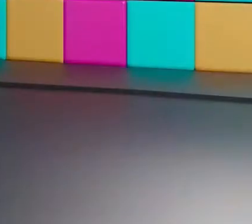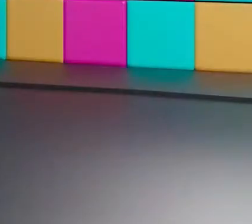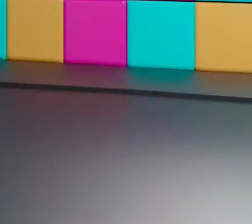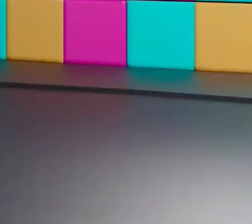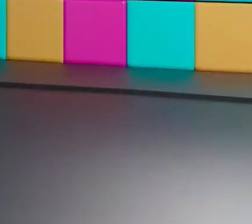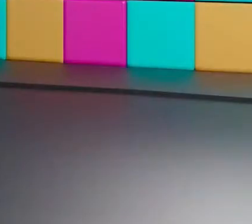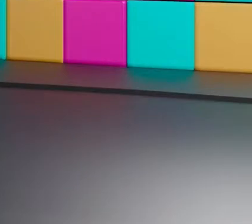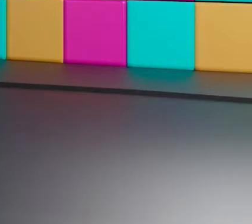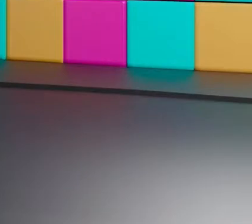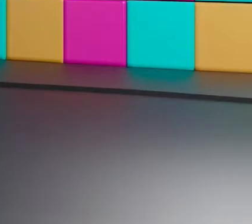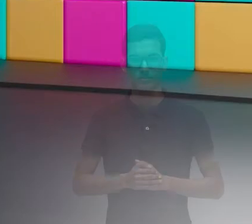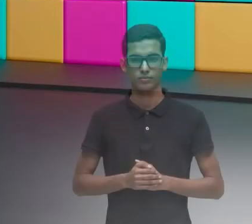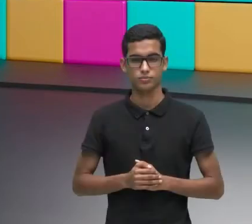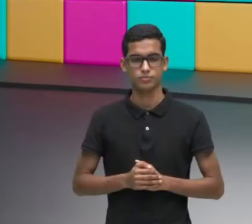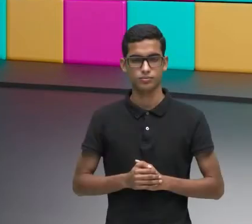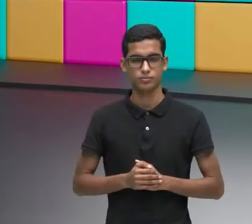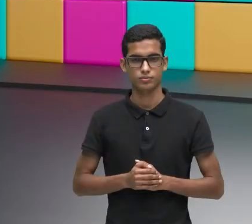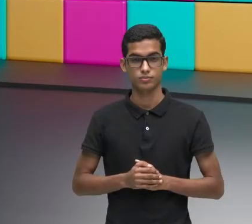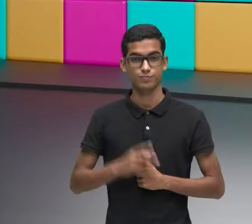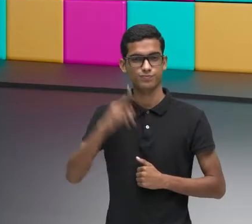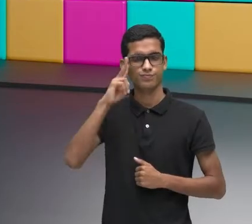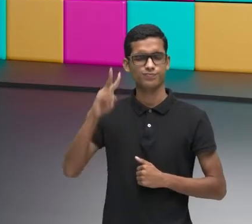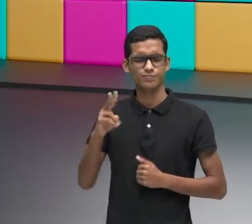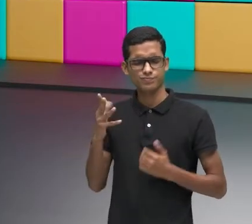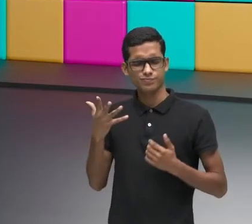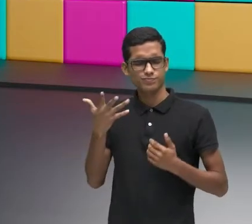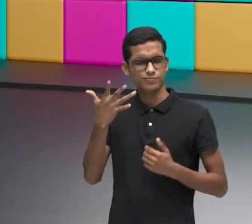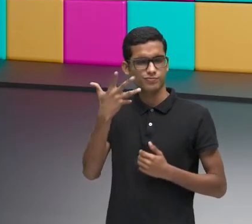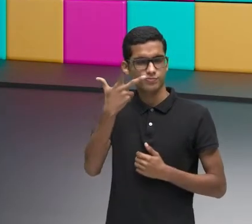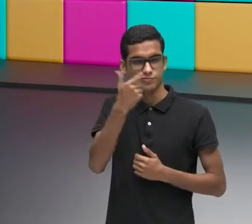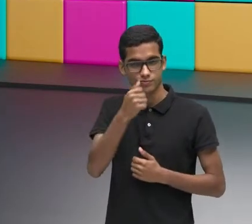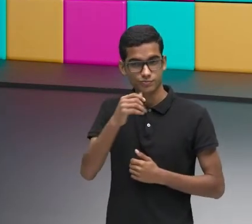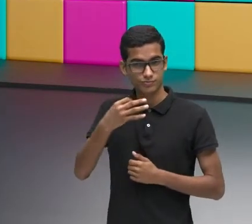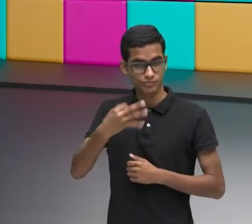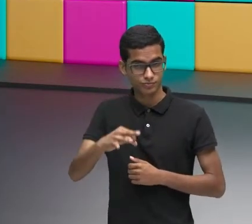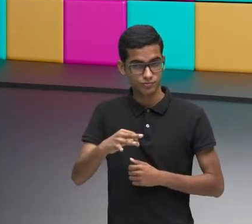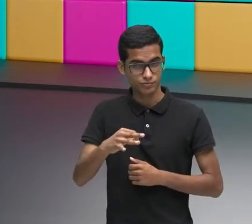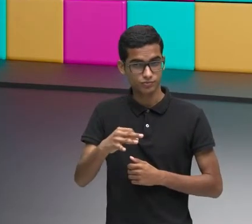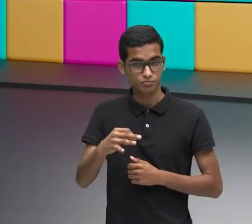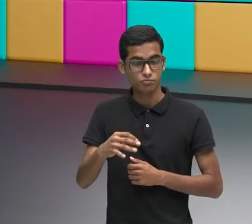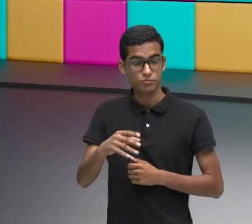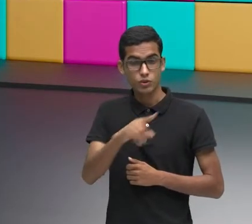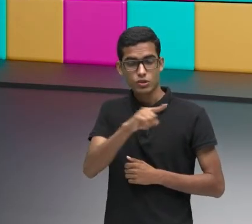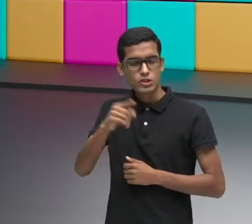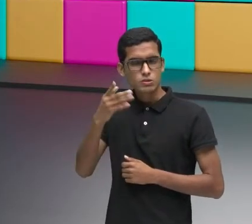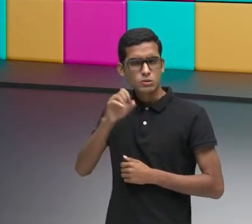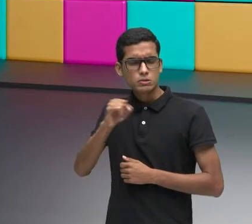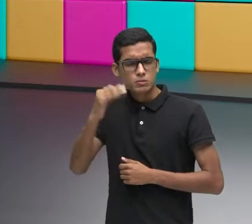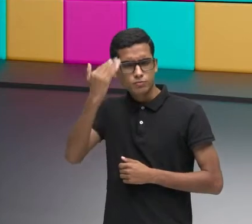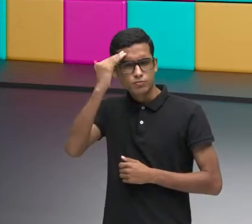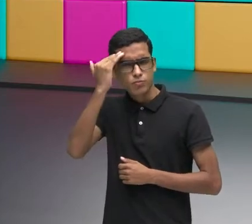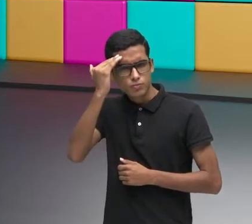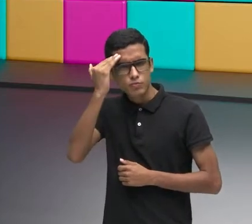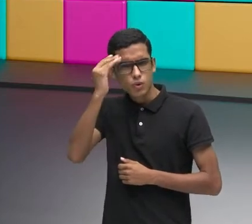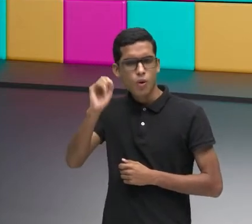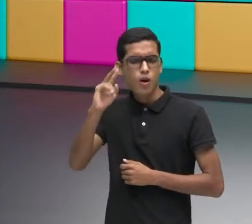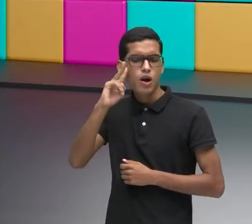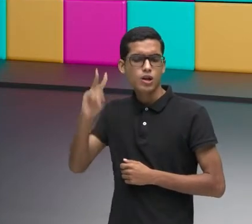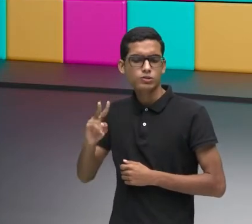Que história linda, né? Quero ver se vocês entenderam o que essa história quis dizer.